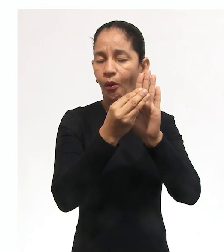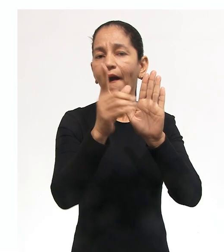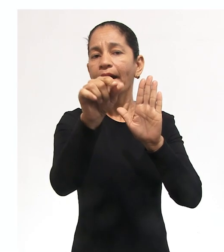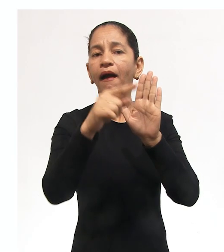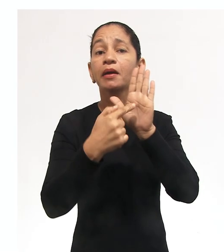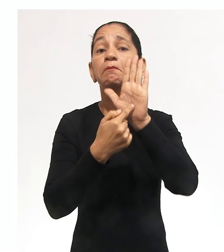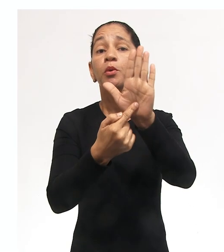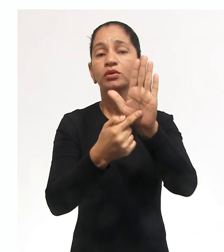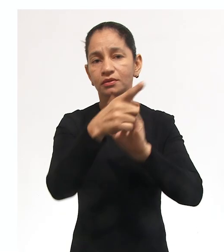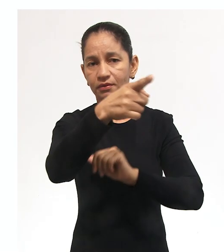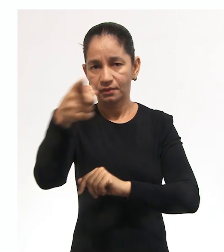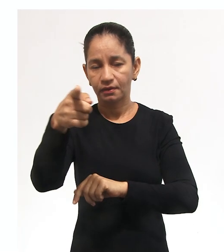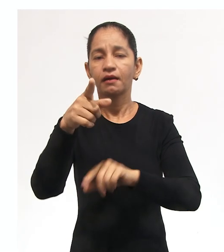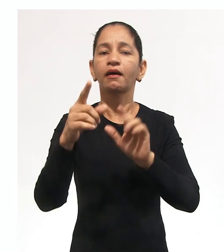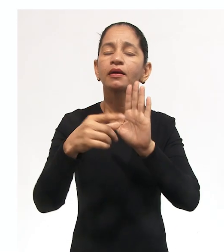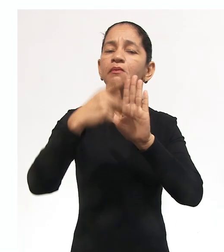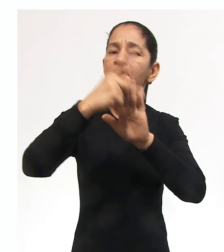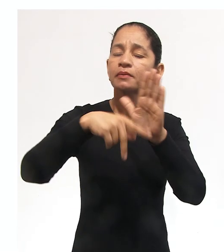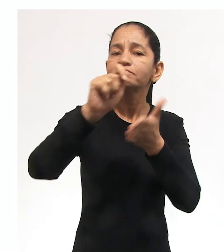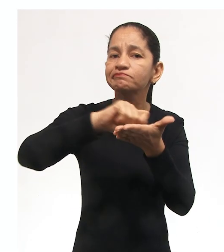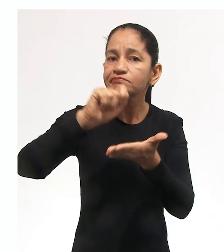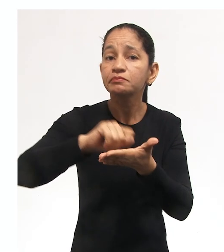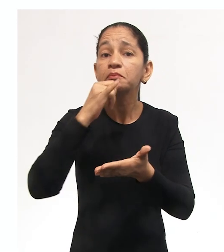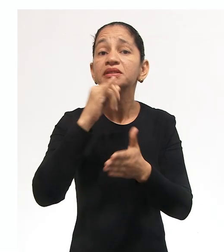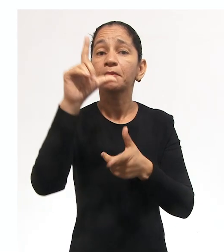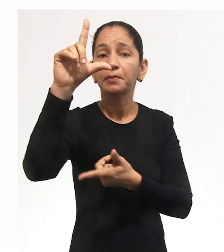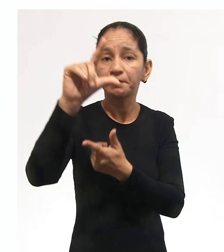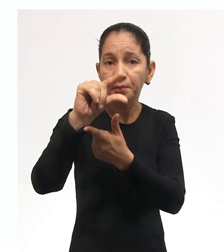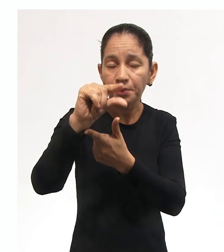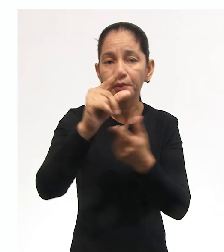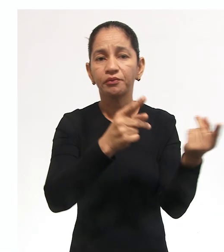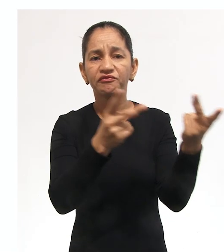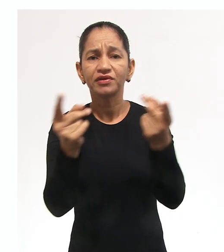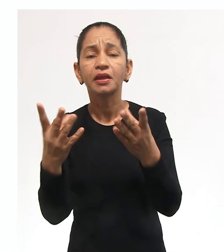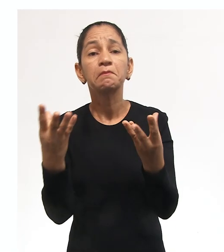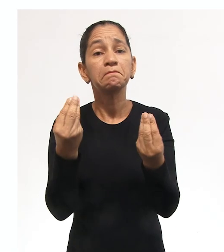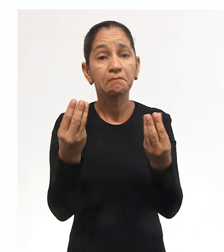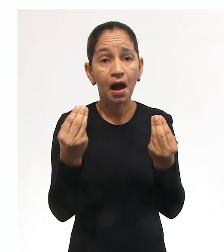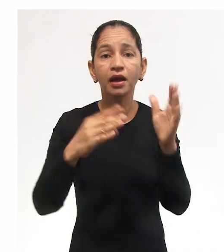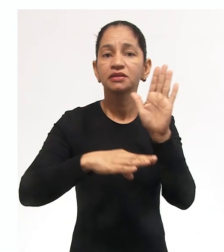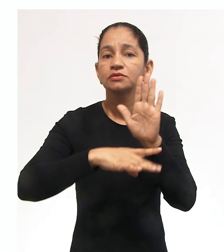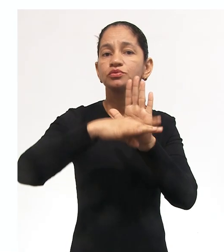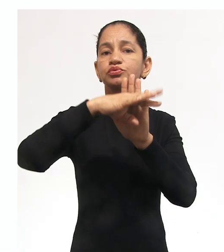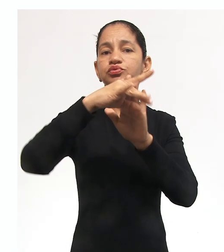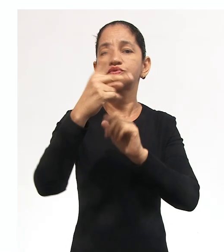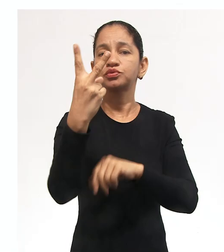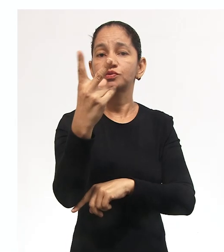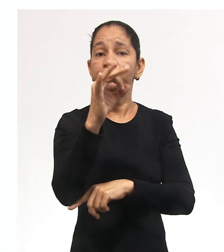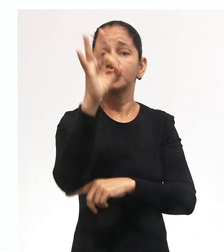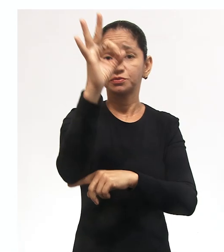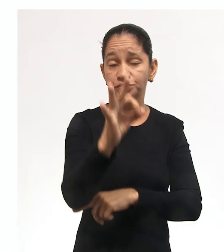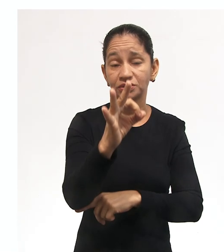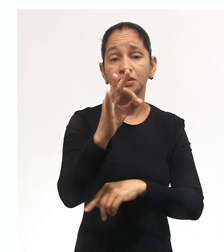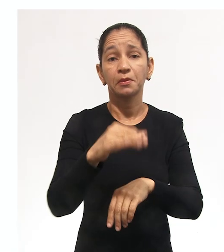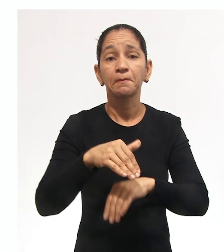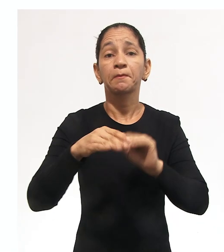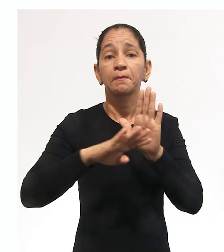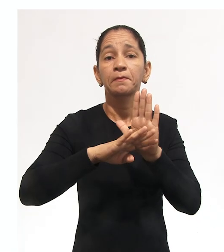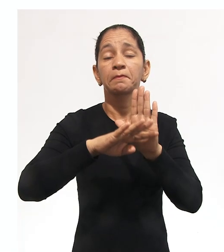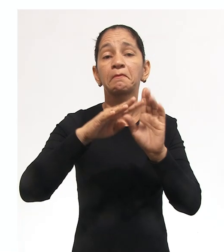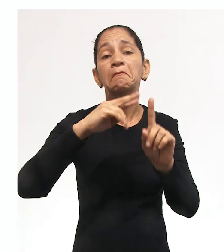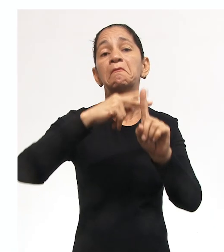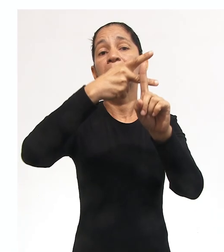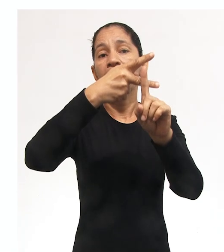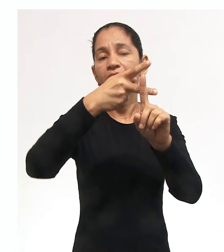possam mensurar esse resultado. Por exemplo, redução de perdas no estoque, meta de 20% em 3 meses,